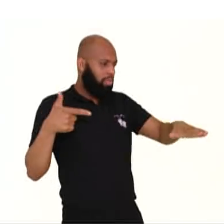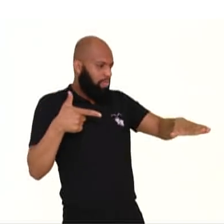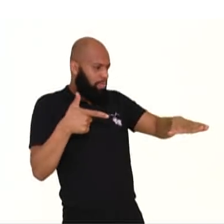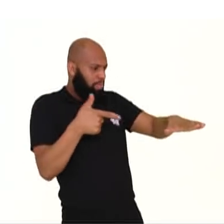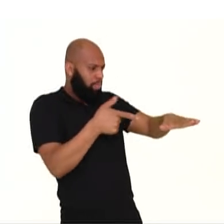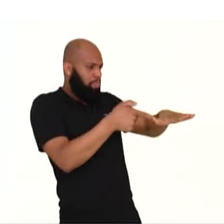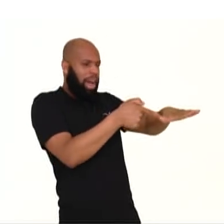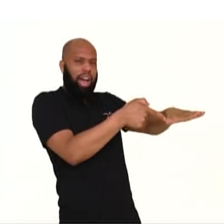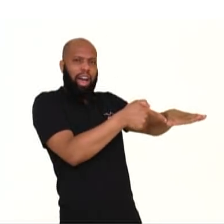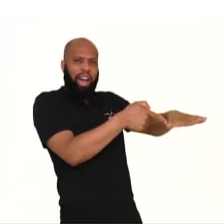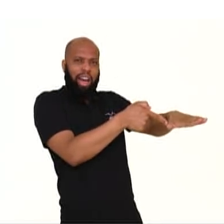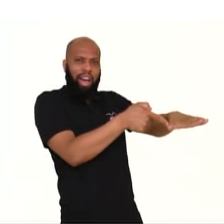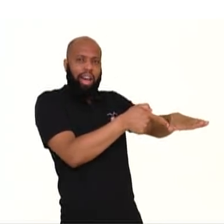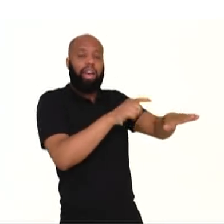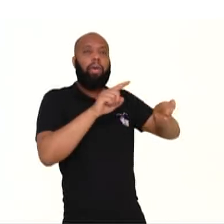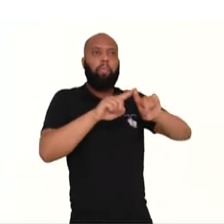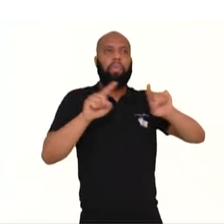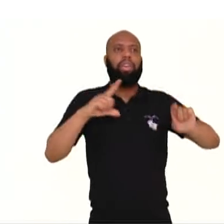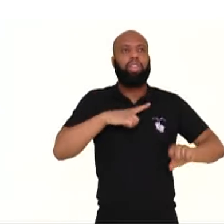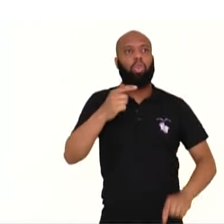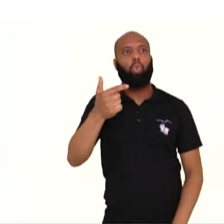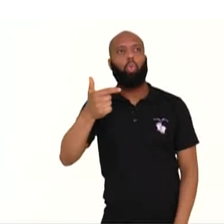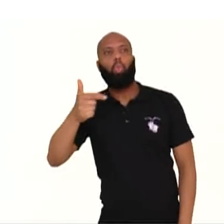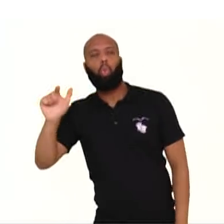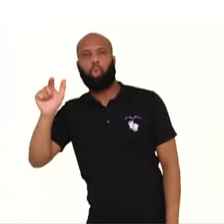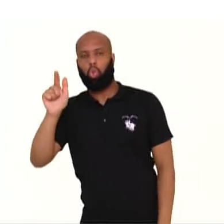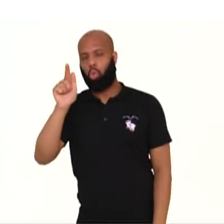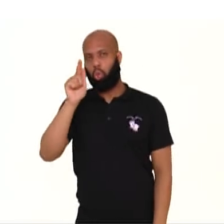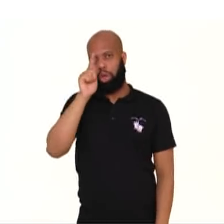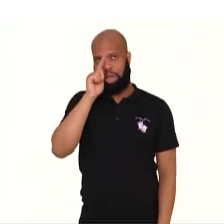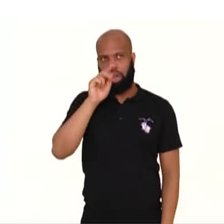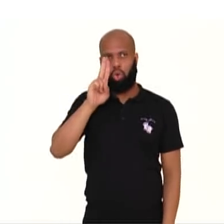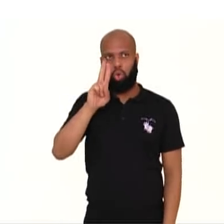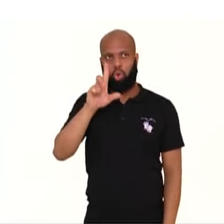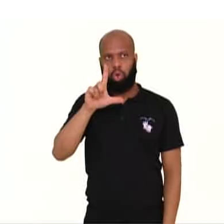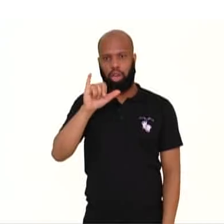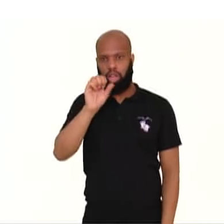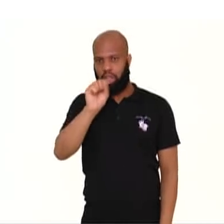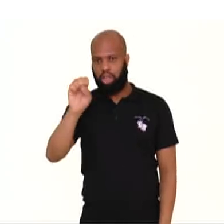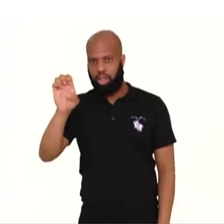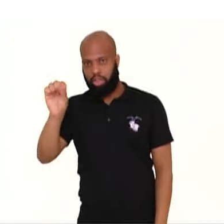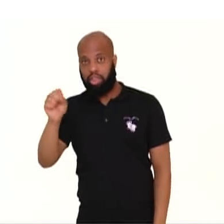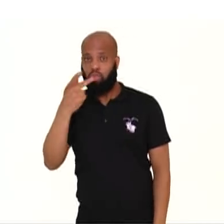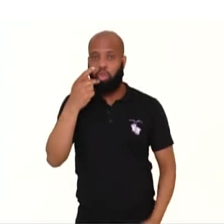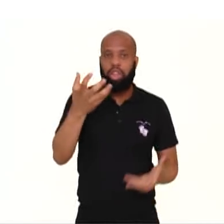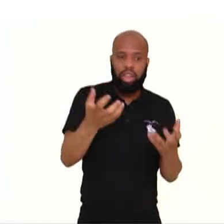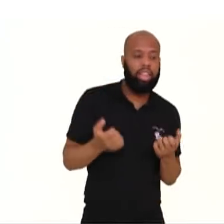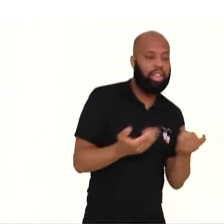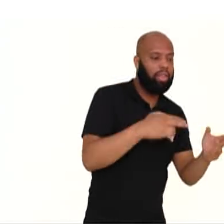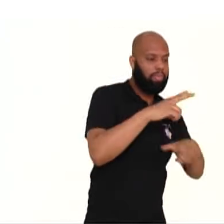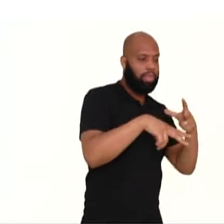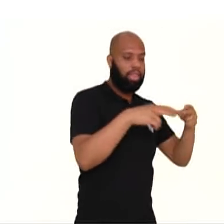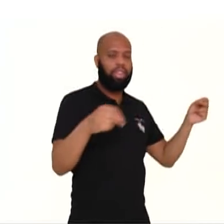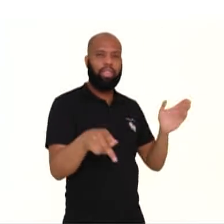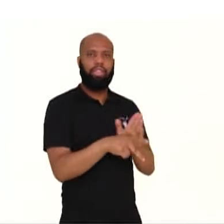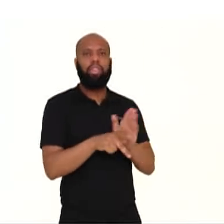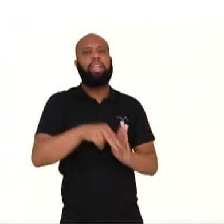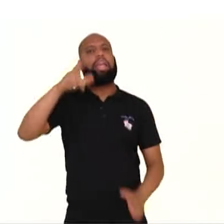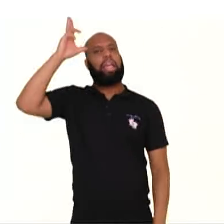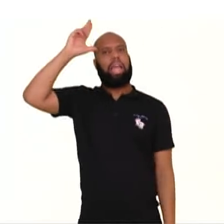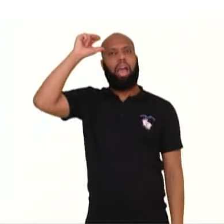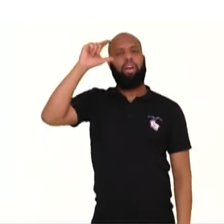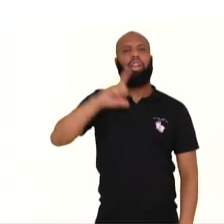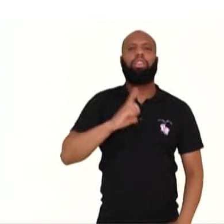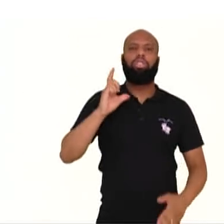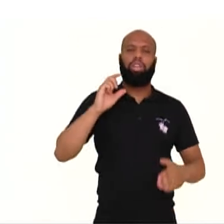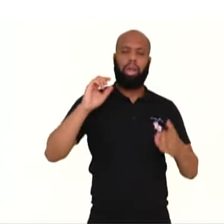matando-o. Ulisses, um outro grego, então propôs presentear Troia com um grande cavalo de madeira, dentro